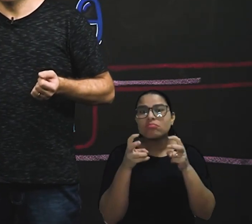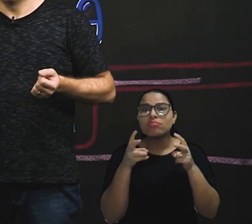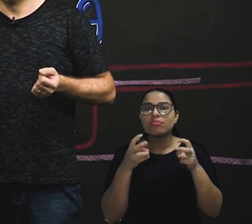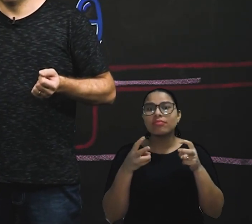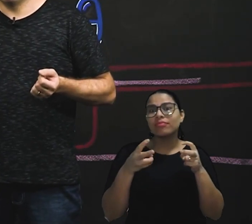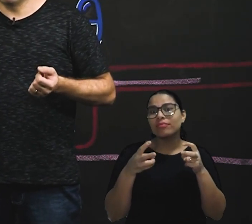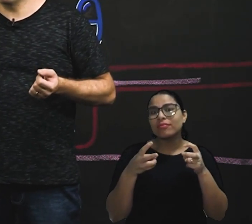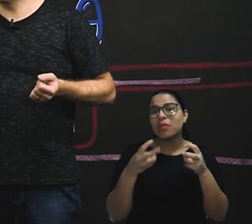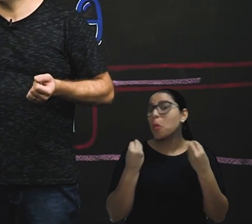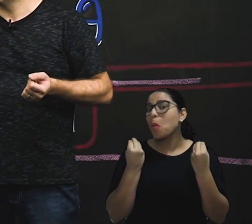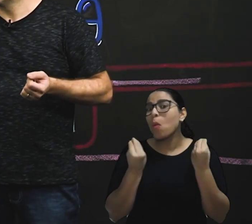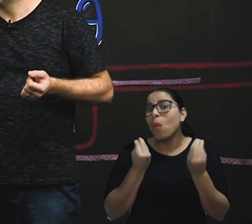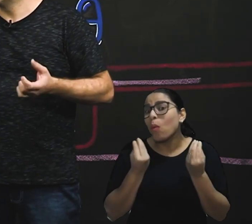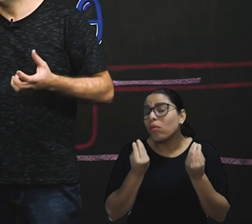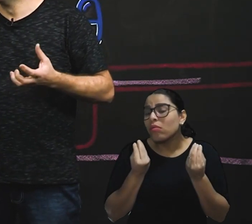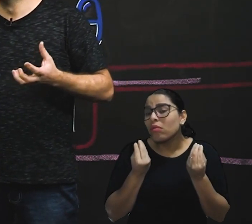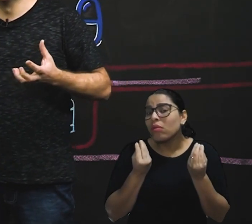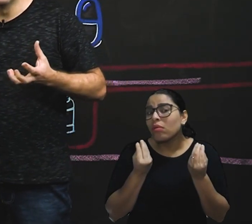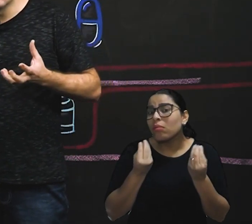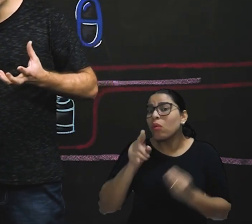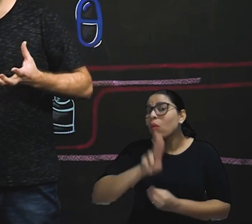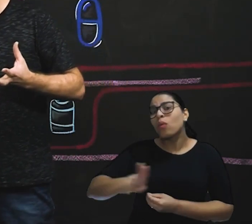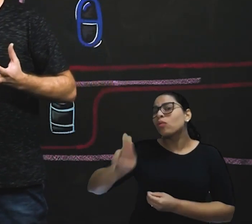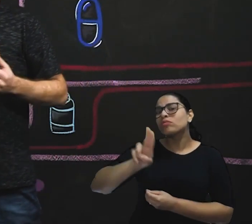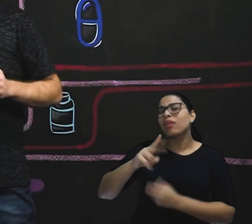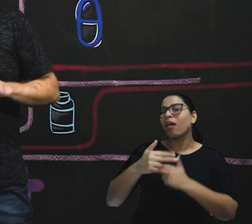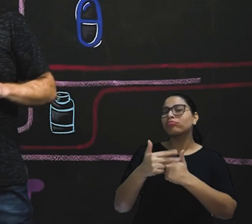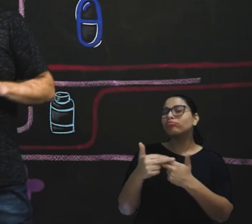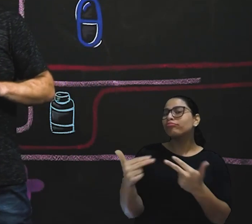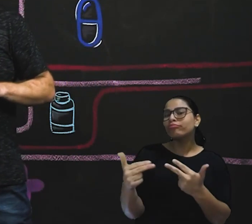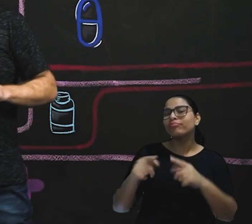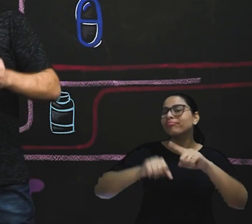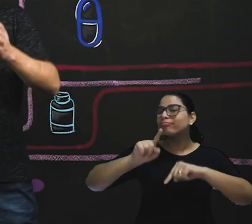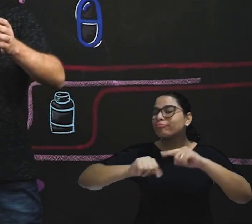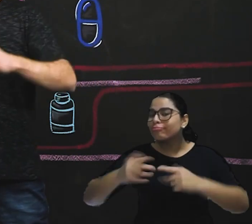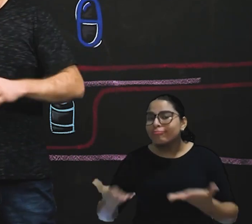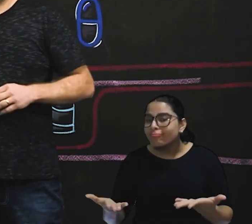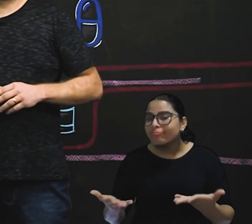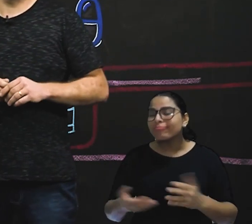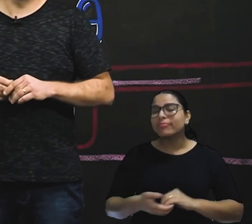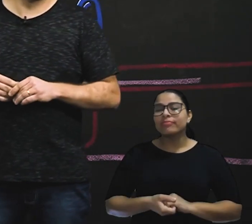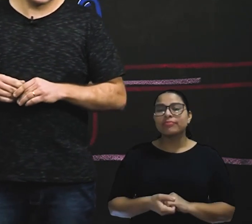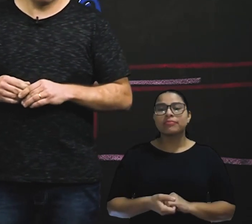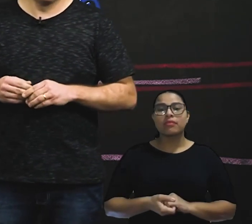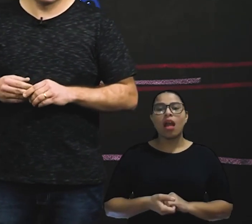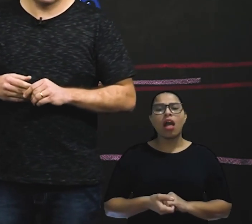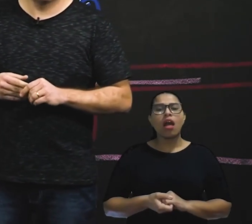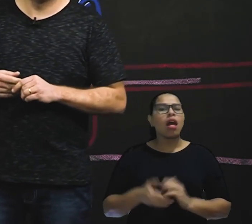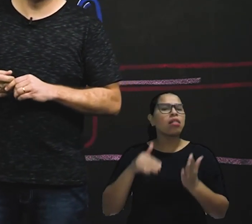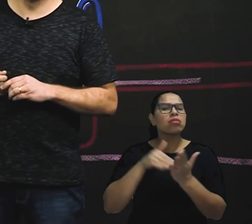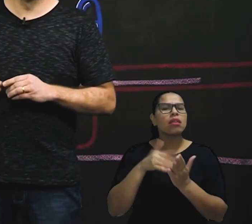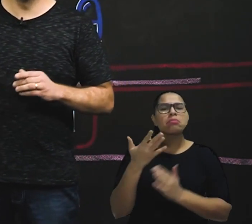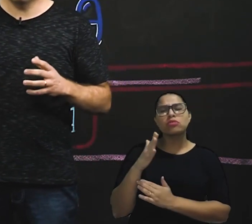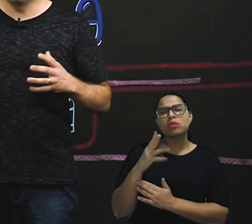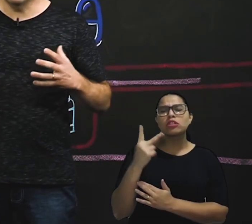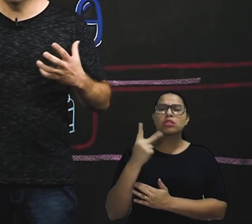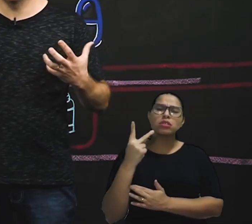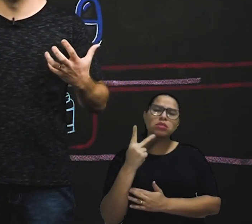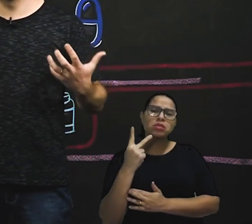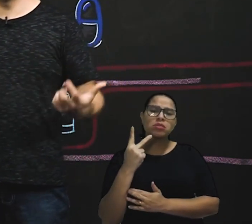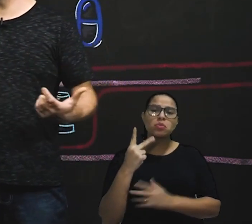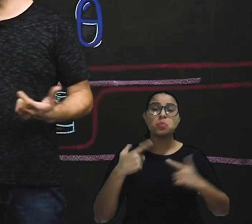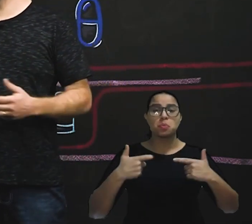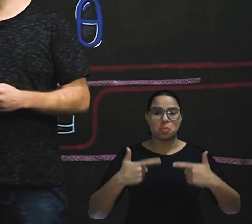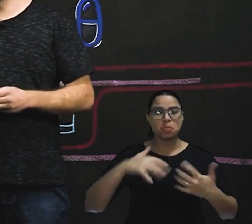de forma de uso e de prática de determinado material. Até a Segunda Guerra Mundial, nós tínhamos uma